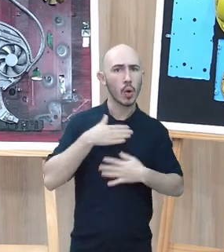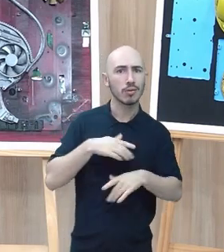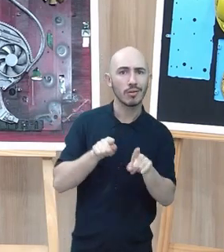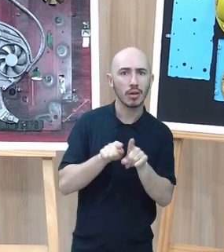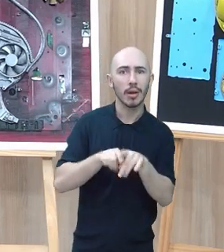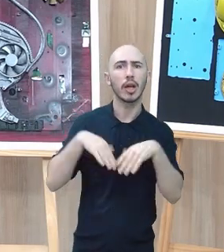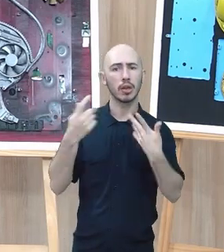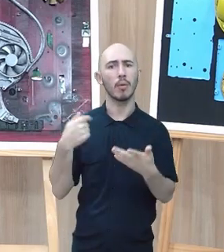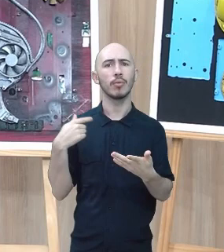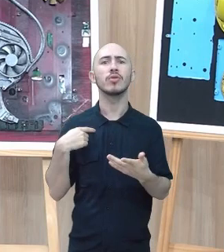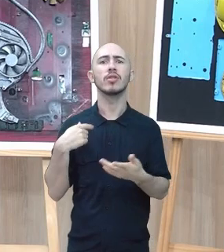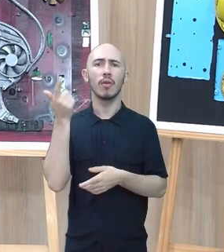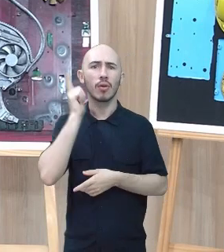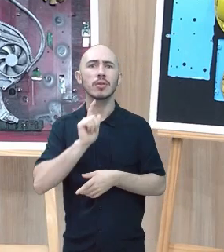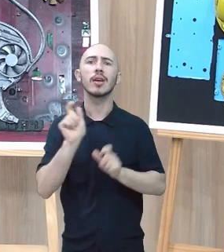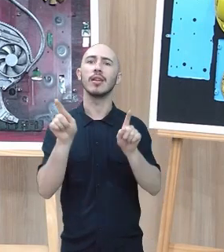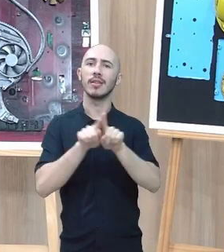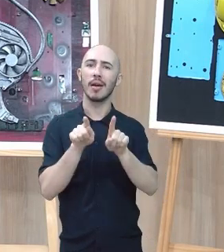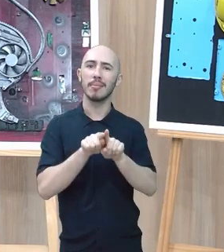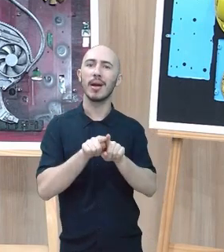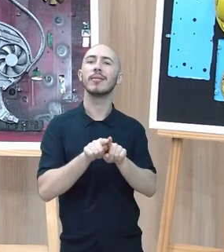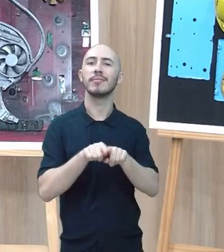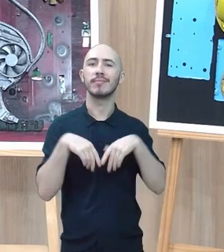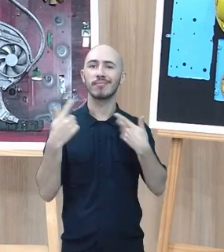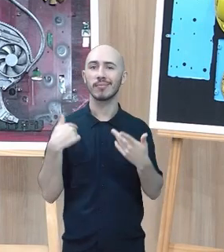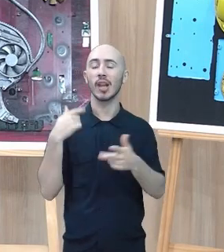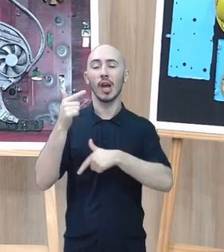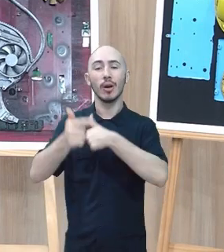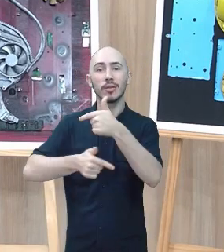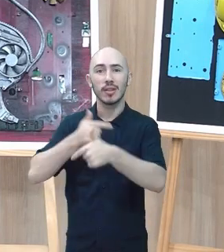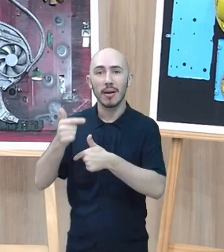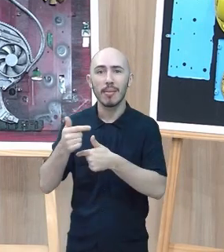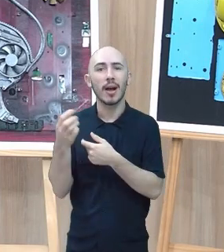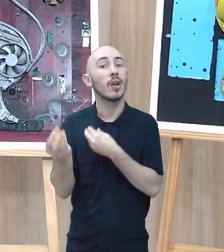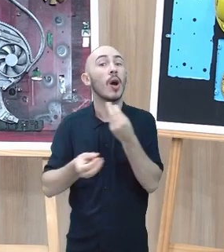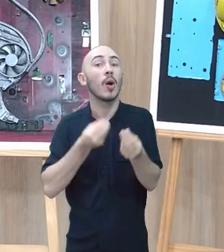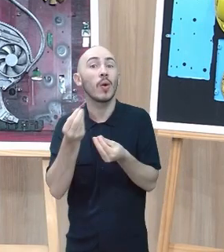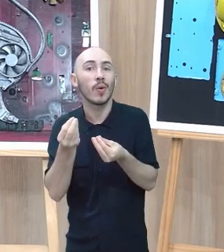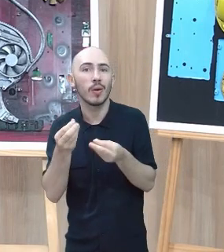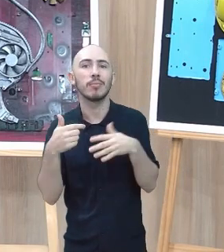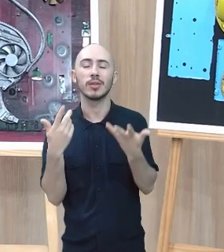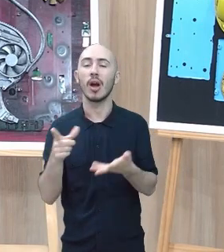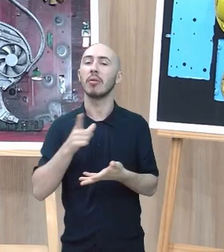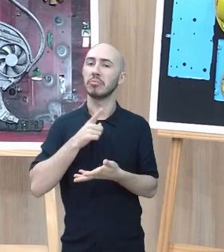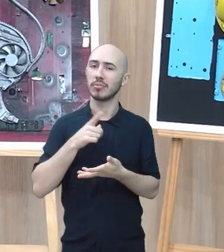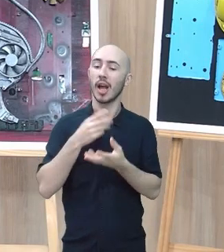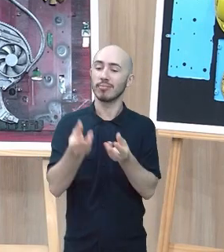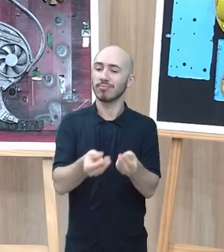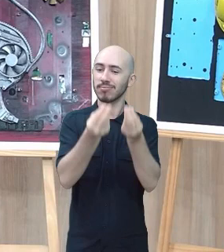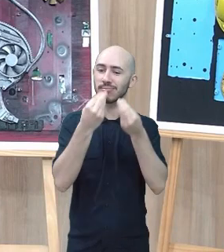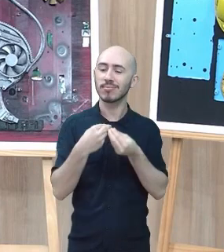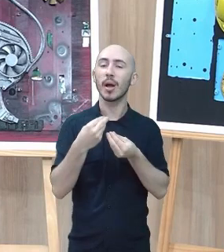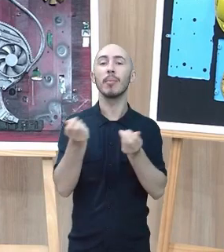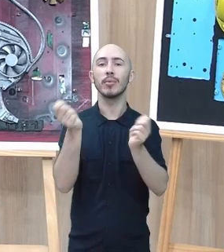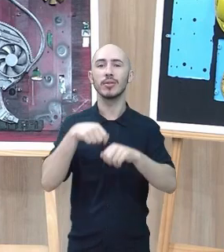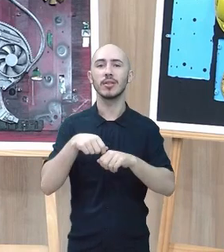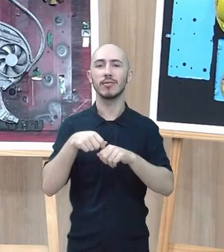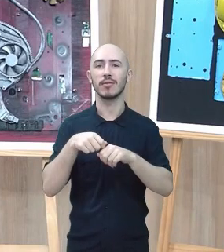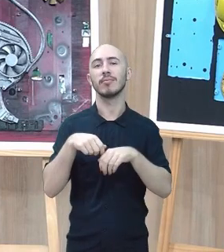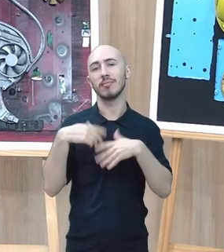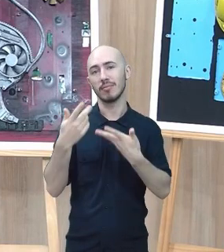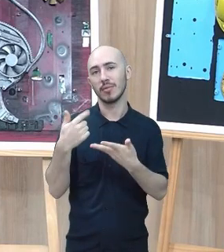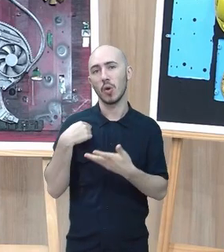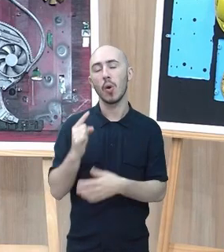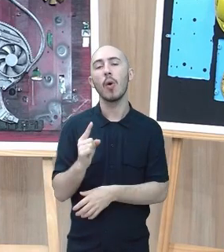adquirir, né? Ela faz um trabalho onde você pode ter uma dessas obras e você doa um quilo